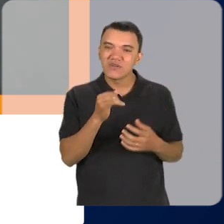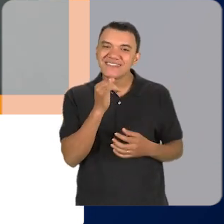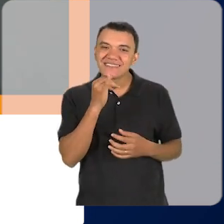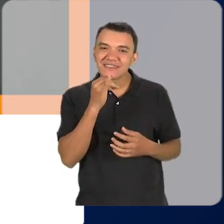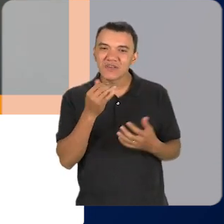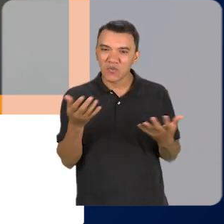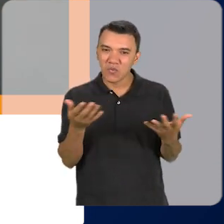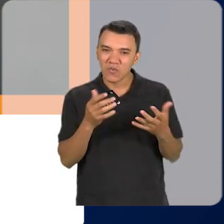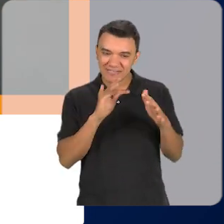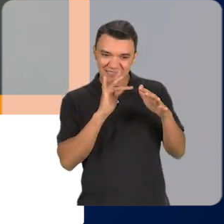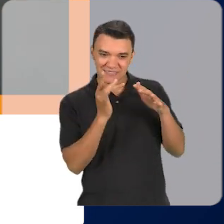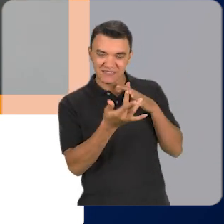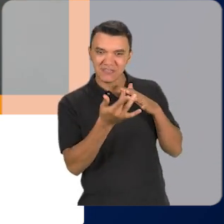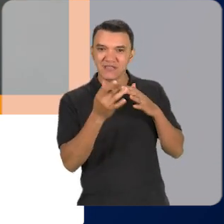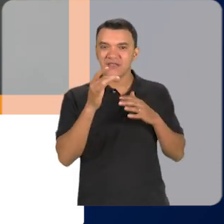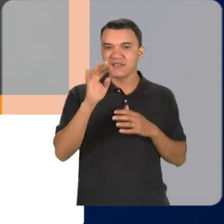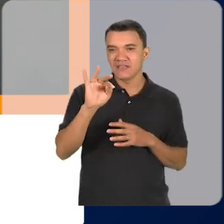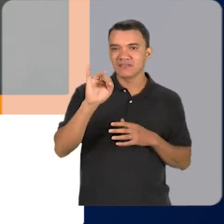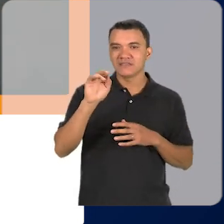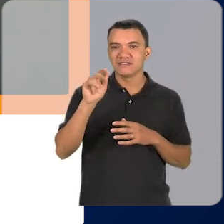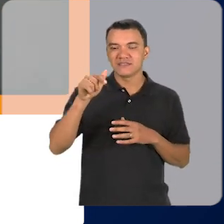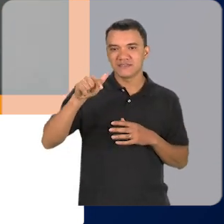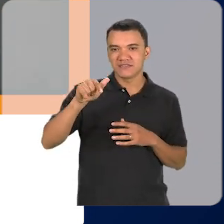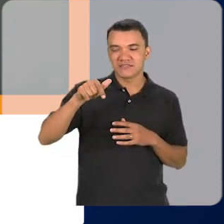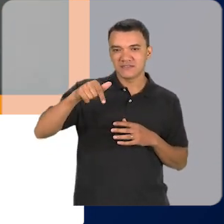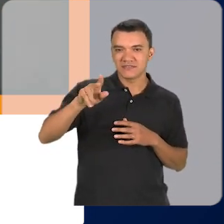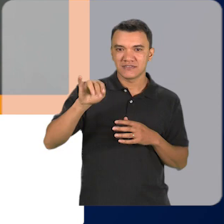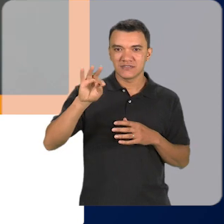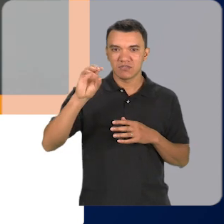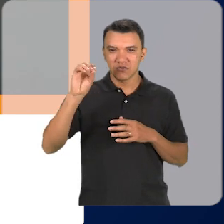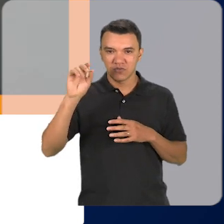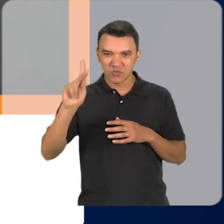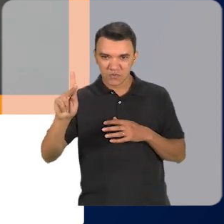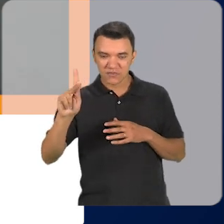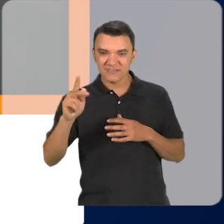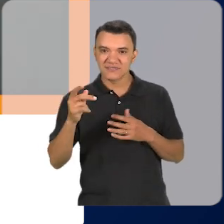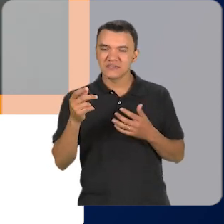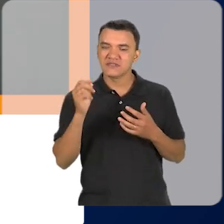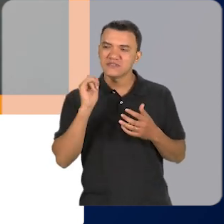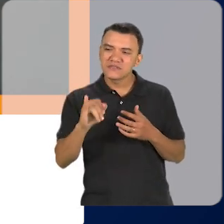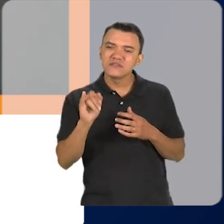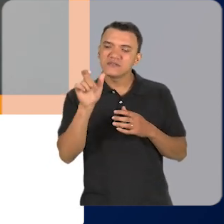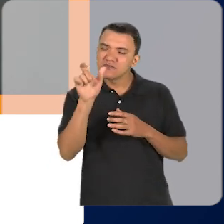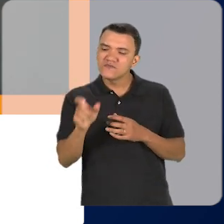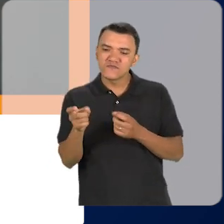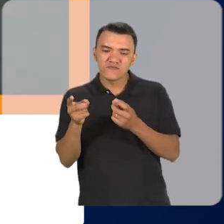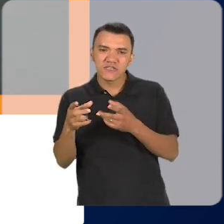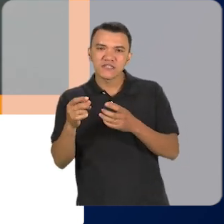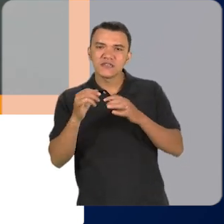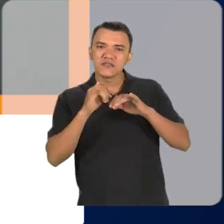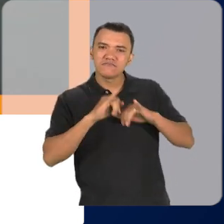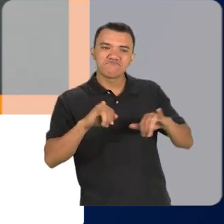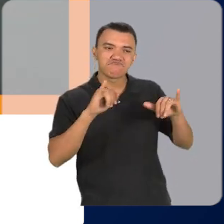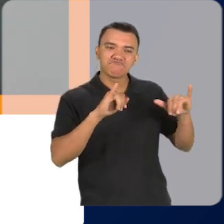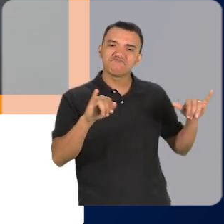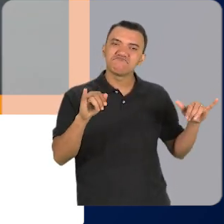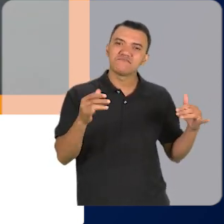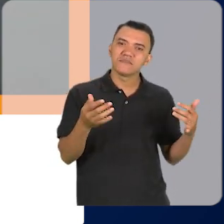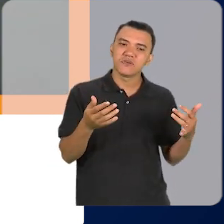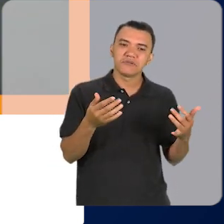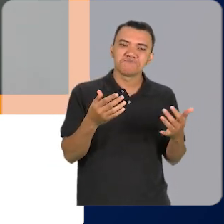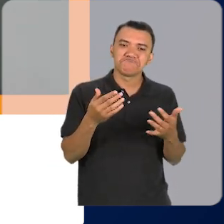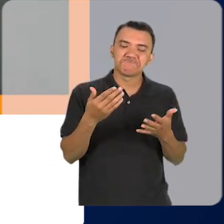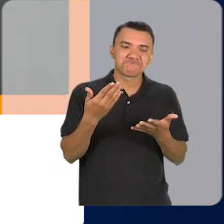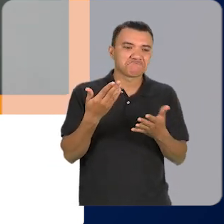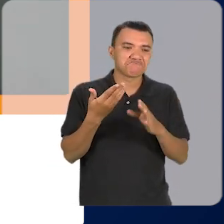de TikTok, né, se esse pregão, não ficaria para trás,